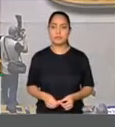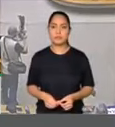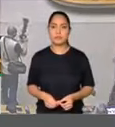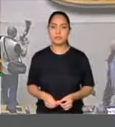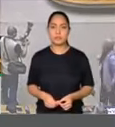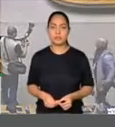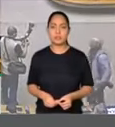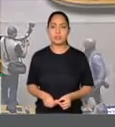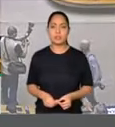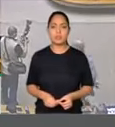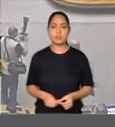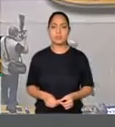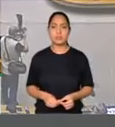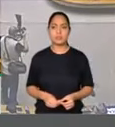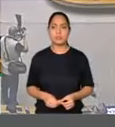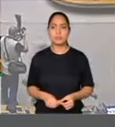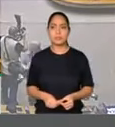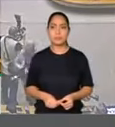Deputada,